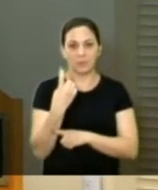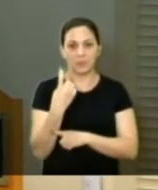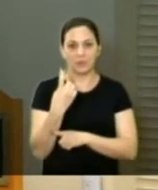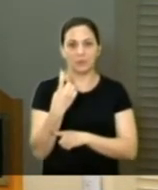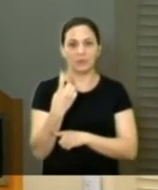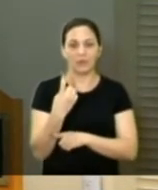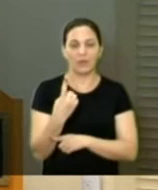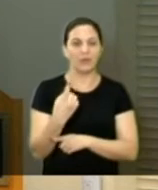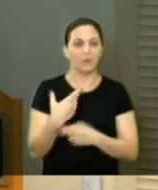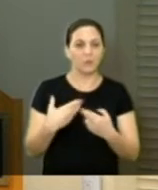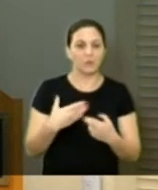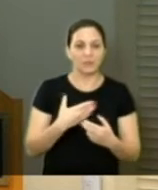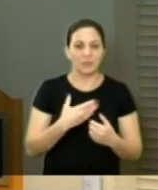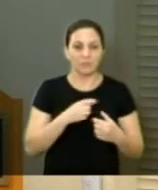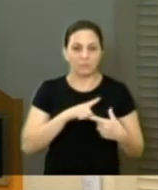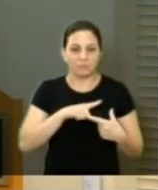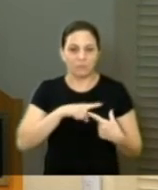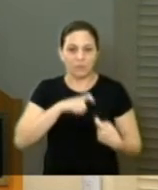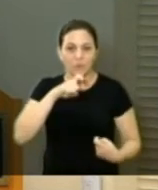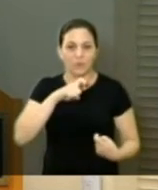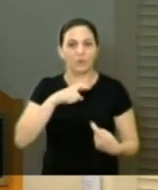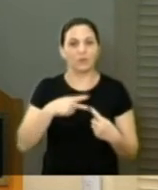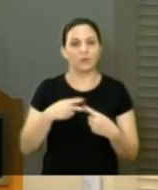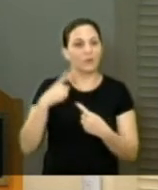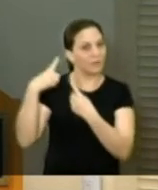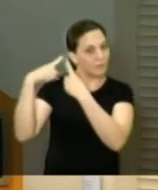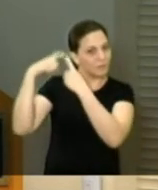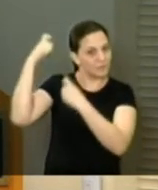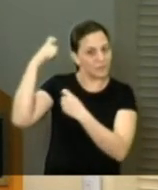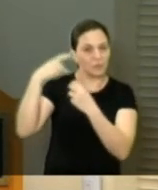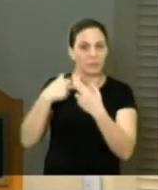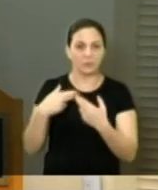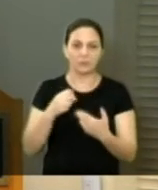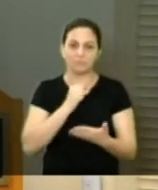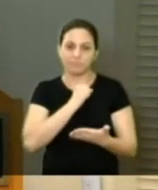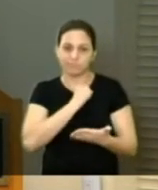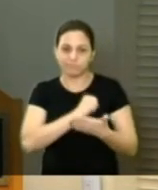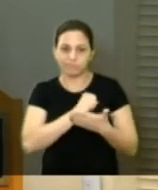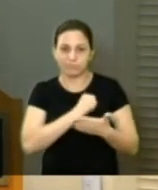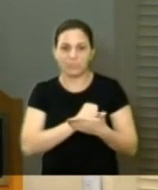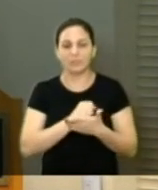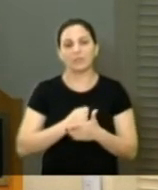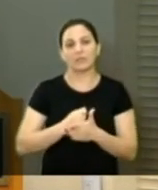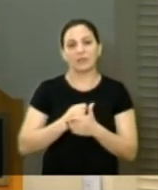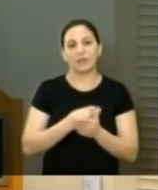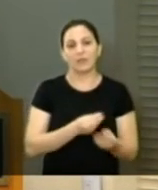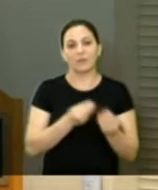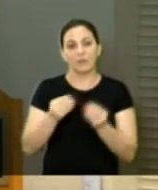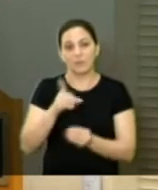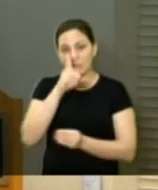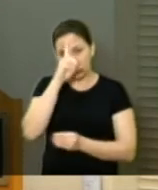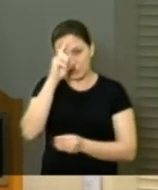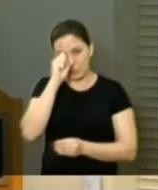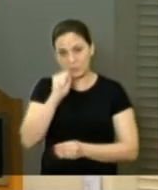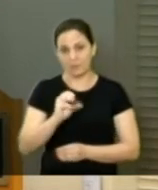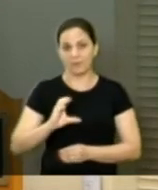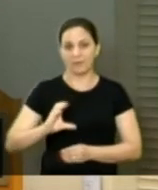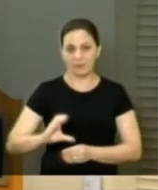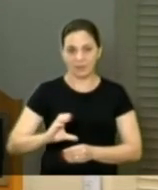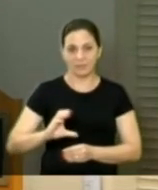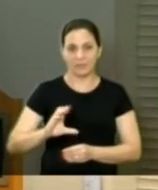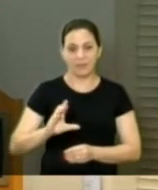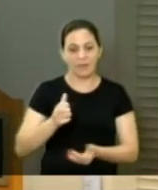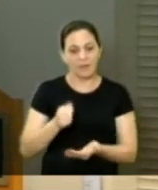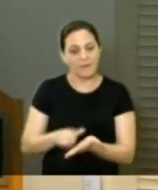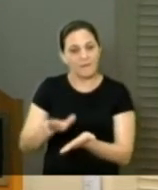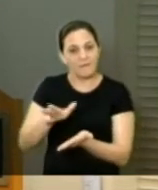uma fratura, um infarto, alguma coisa, um AVC, ele vem rapidamente deslocado para a Santa Casa. Aí é regulada as